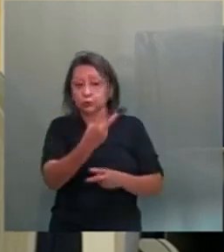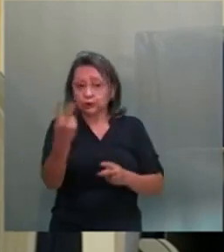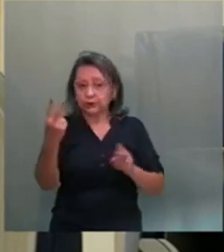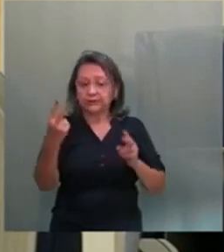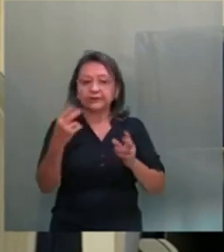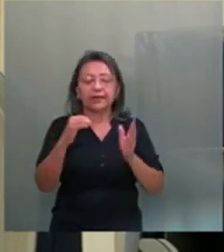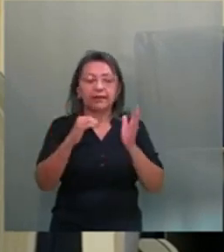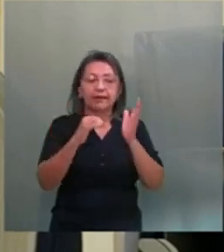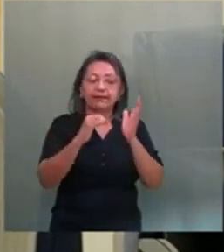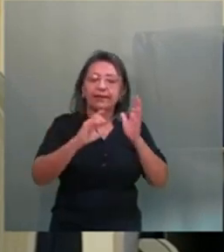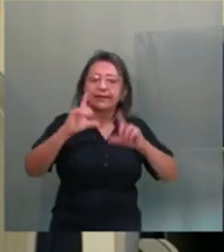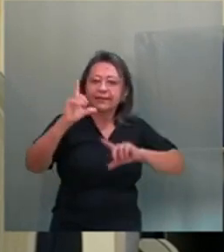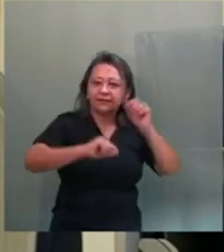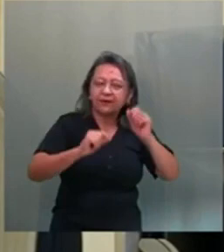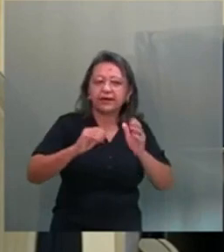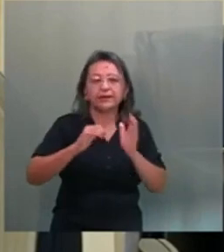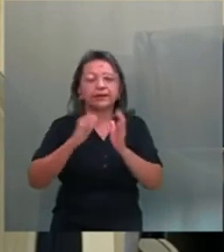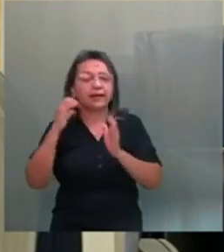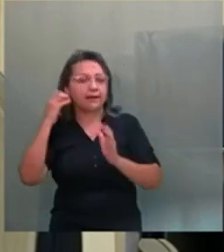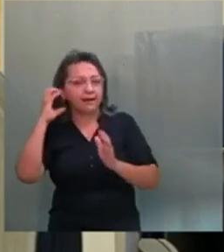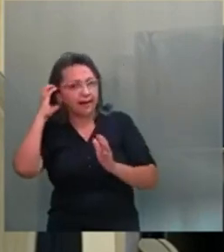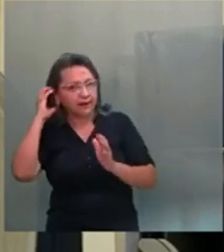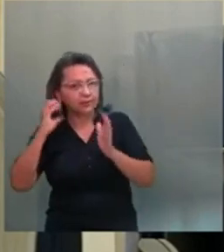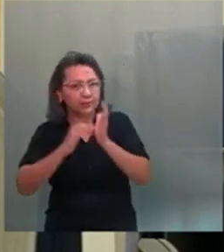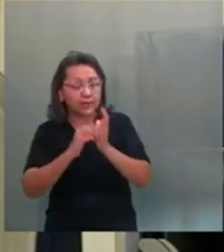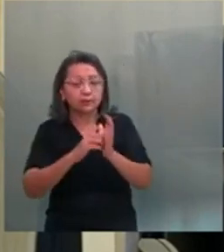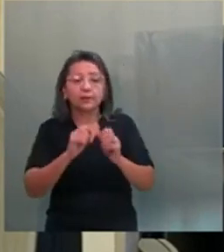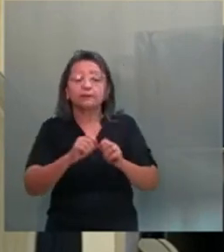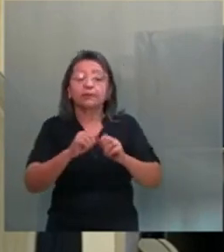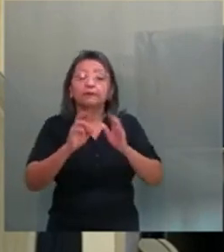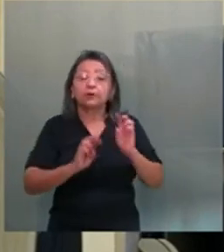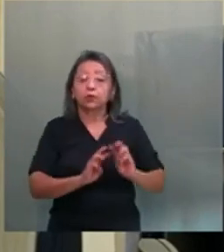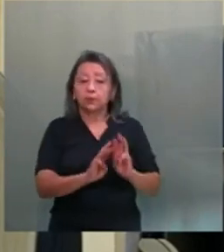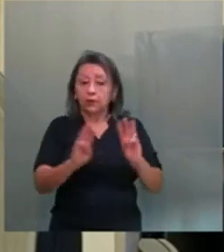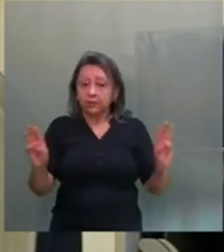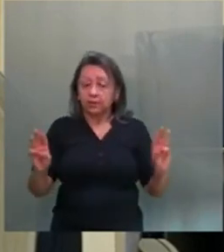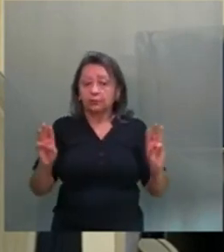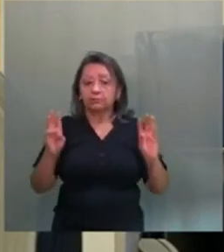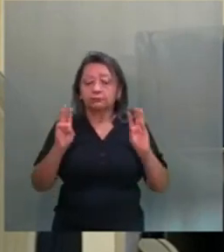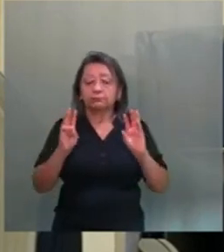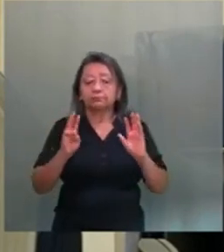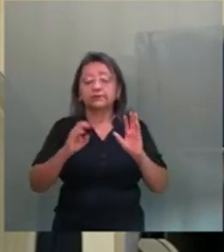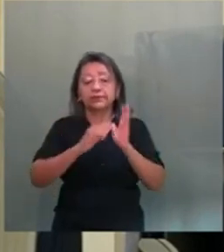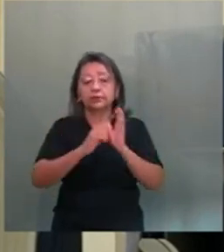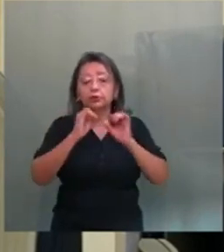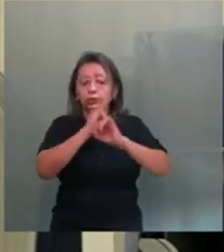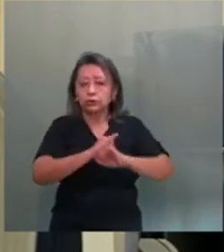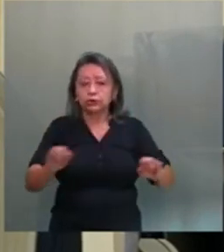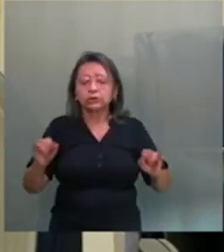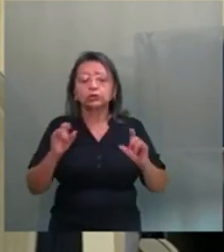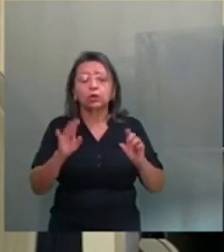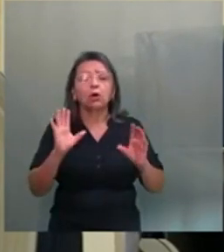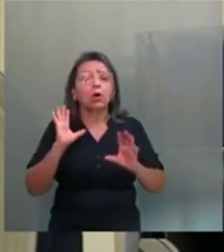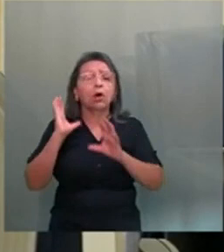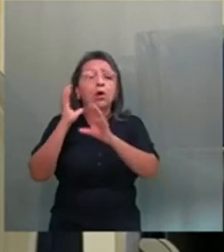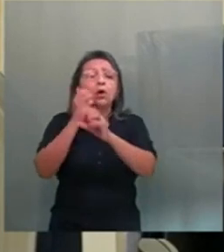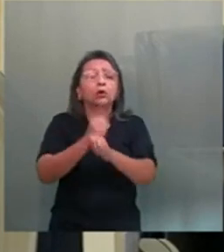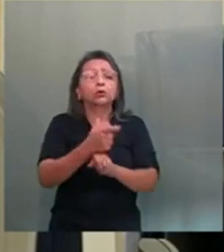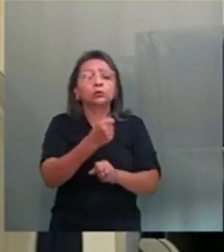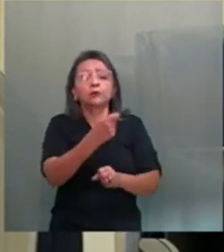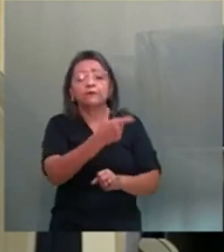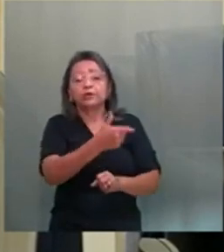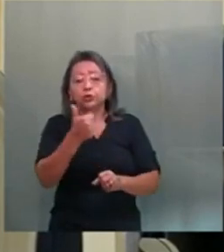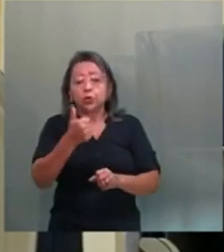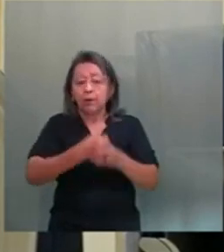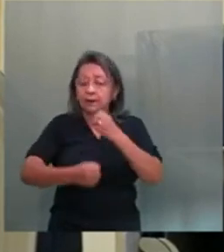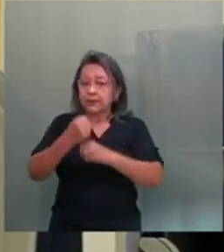vale mencionar que a produção jornalística da agência, que fica no portal Senado Notícias, somou, somente em 2021, no